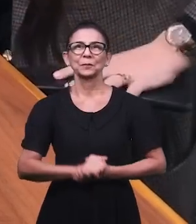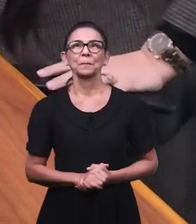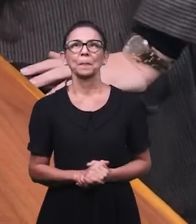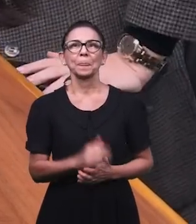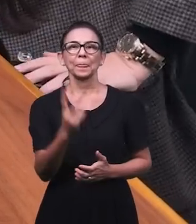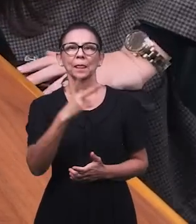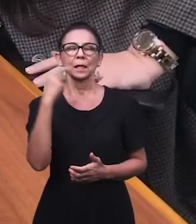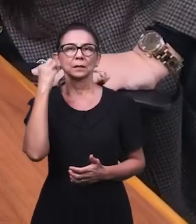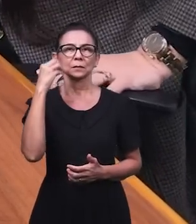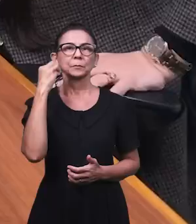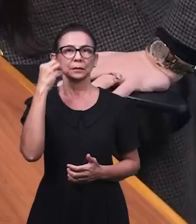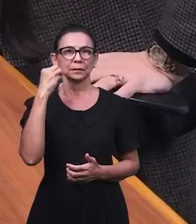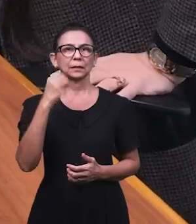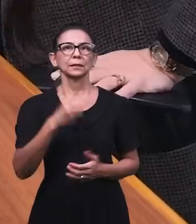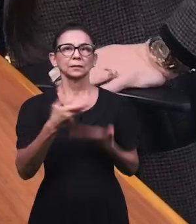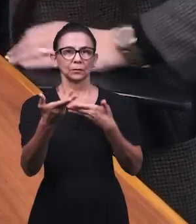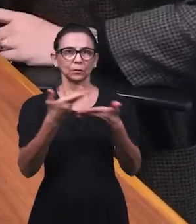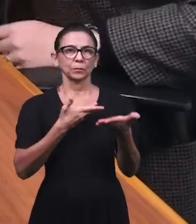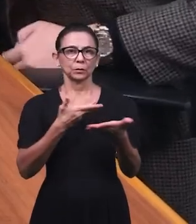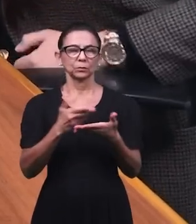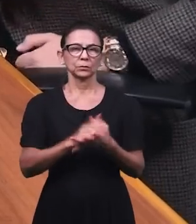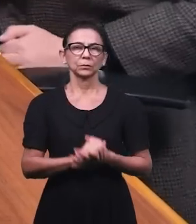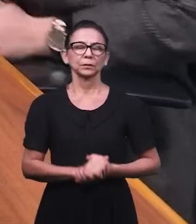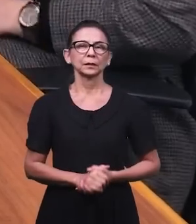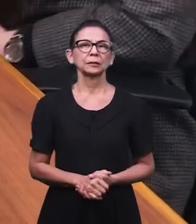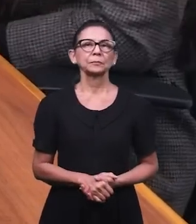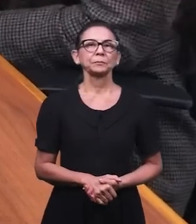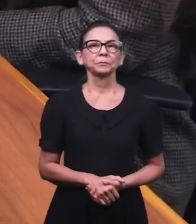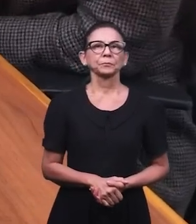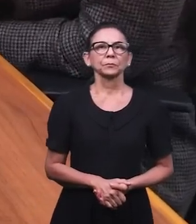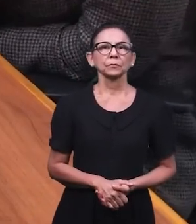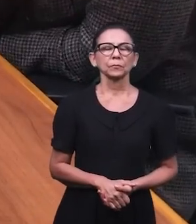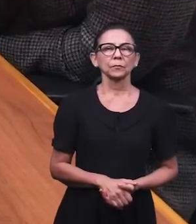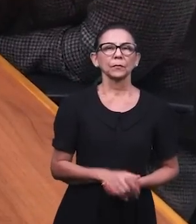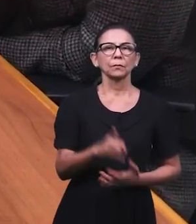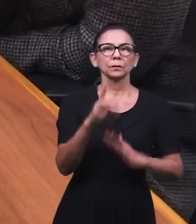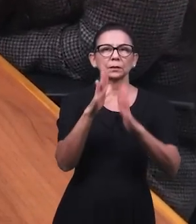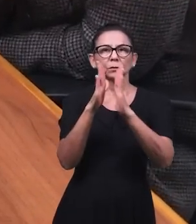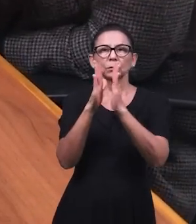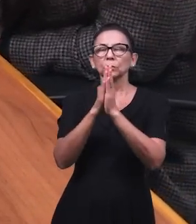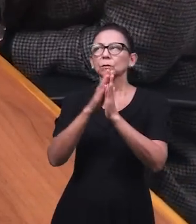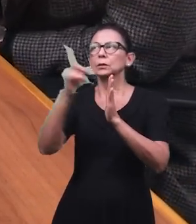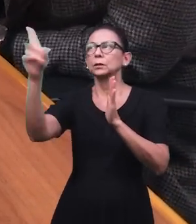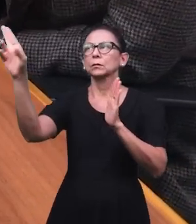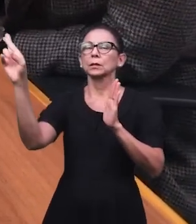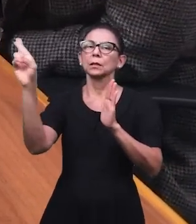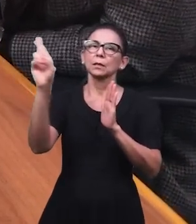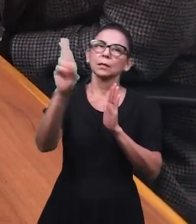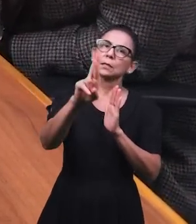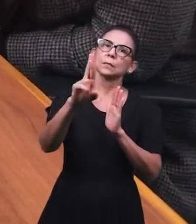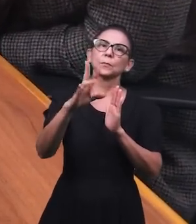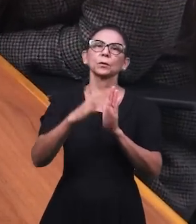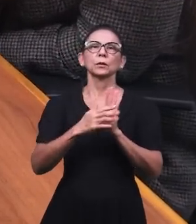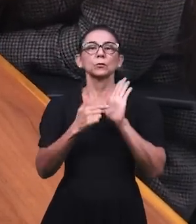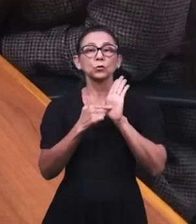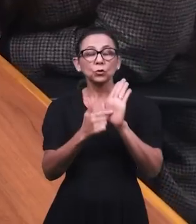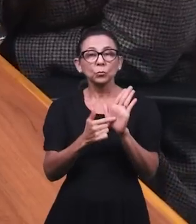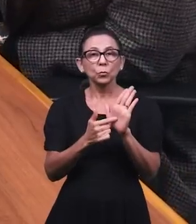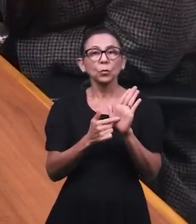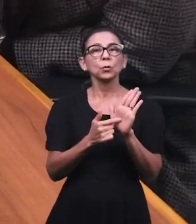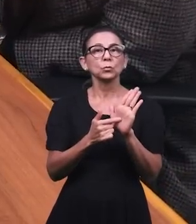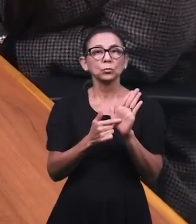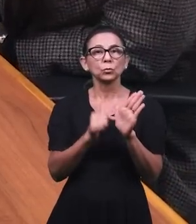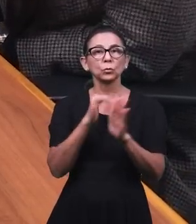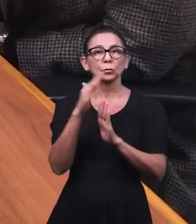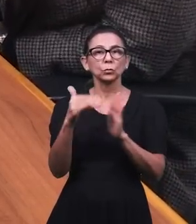viveu essas duas experiências, você chegou até a compartilhar comigo, né, que você orou ao Senhor e o Senhor respondeu, te deu